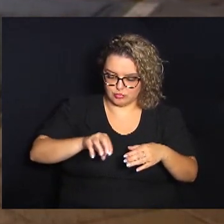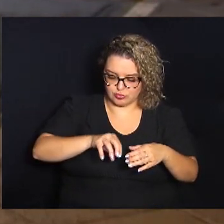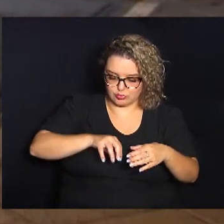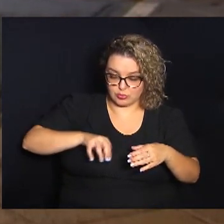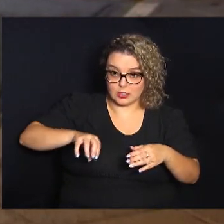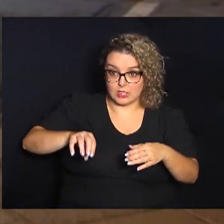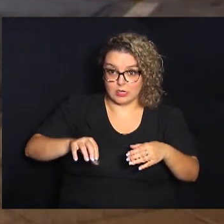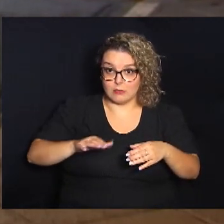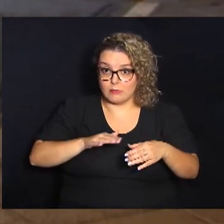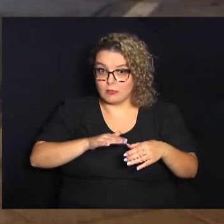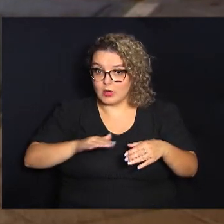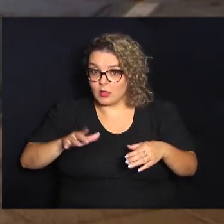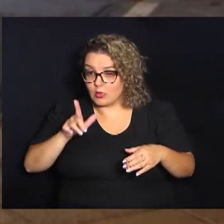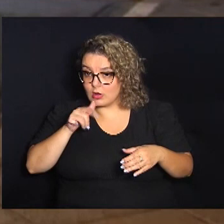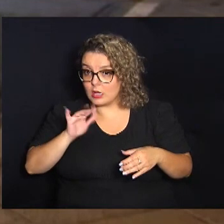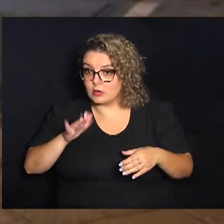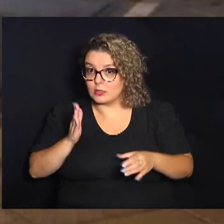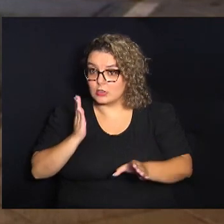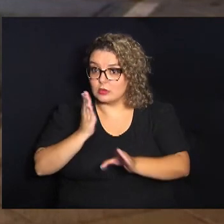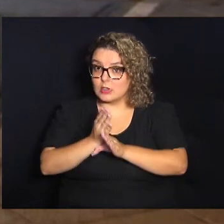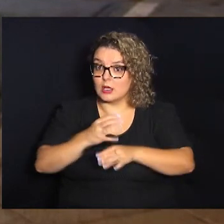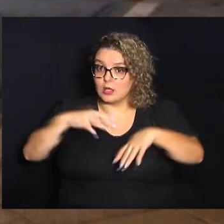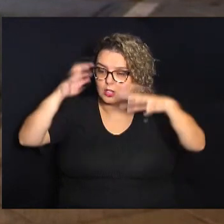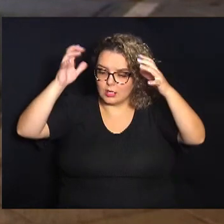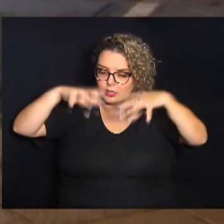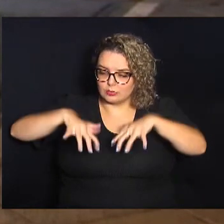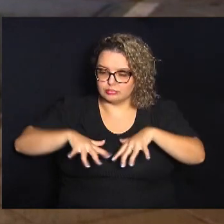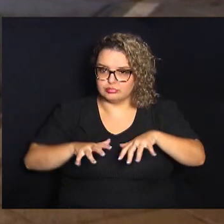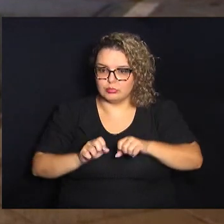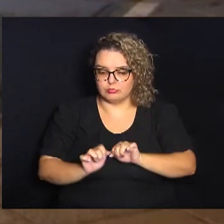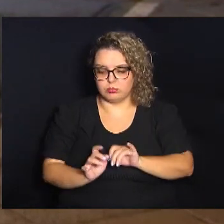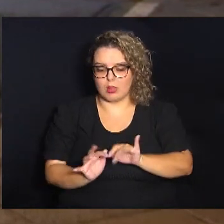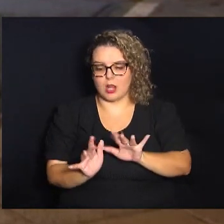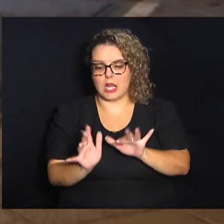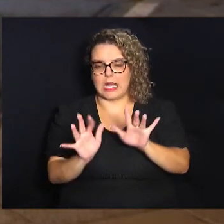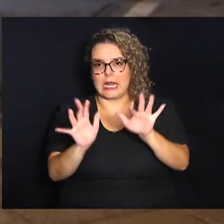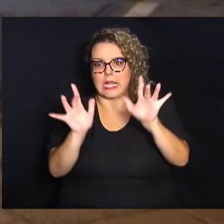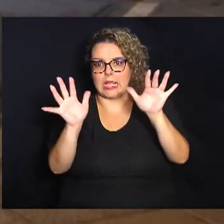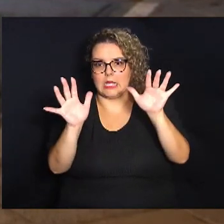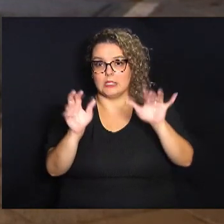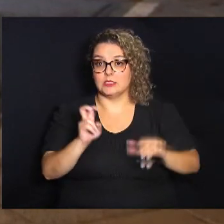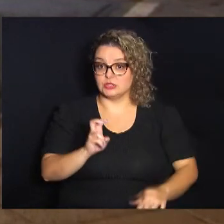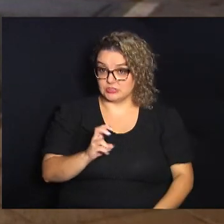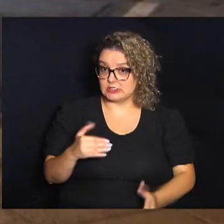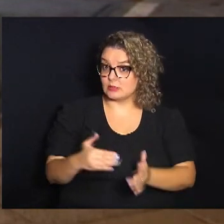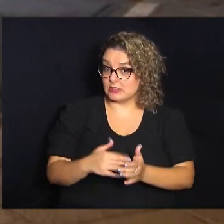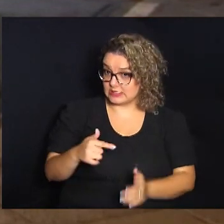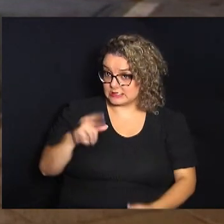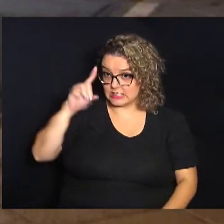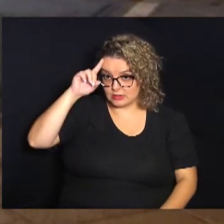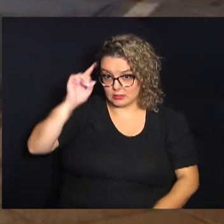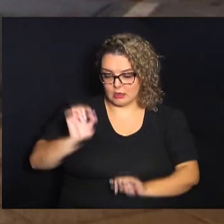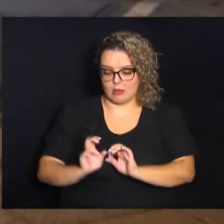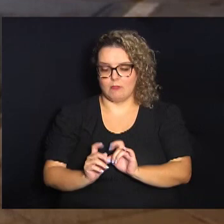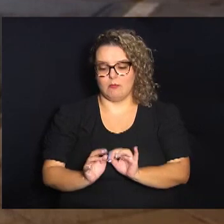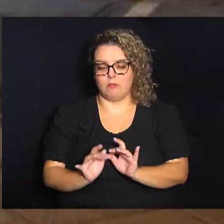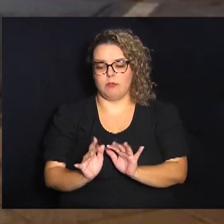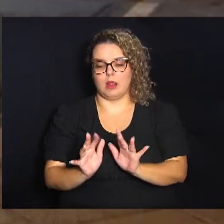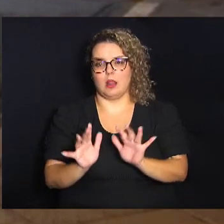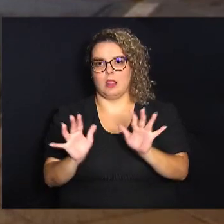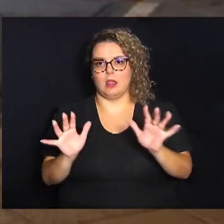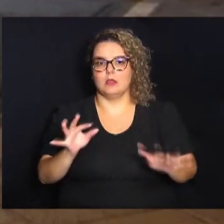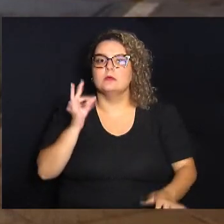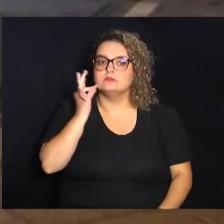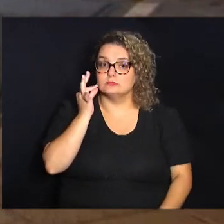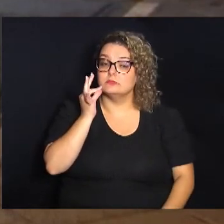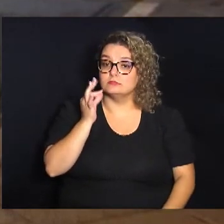lâminas d'água e quando encontram a água da chuva, eclodem rapidamente. De 5 a 7 dias, a fêmea já é adulta, apta